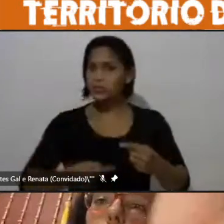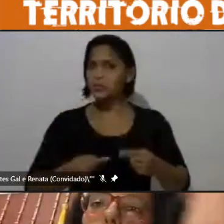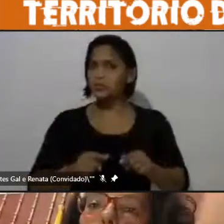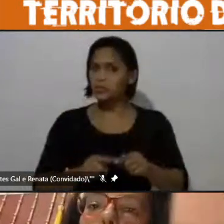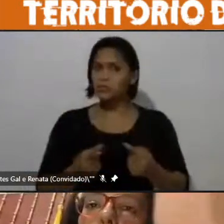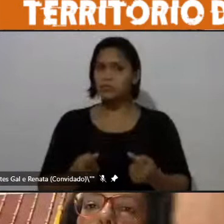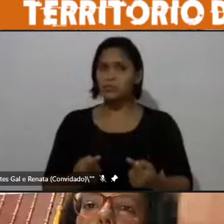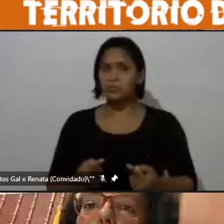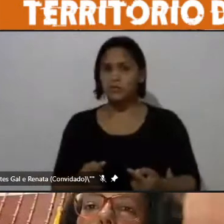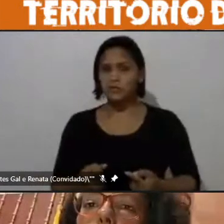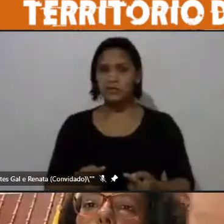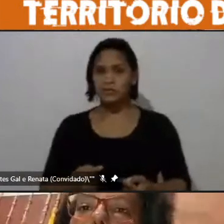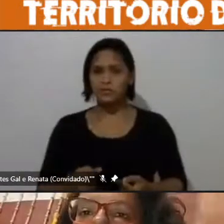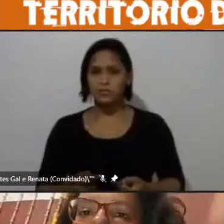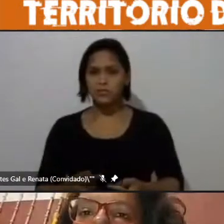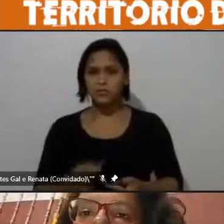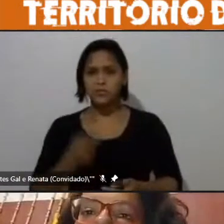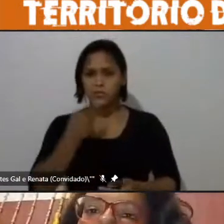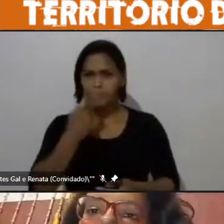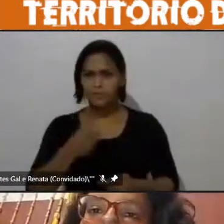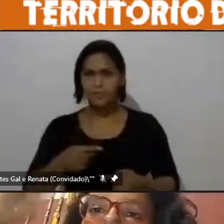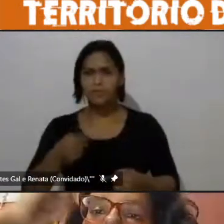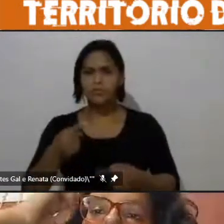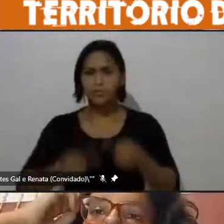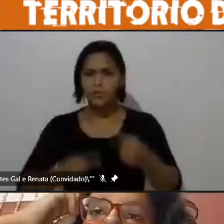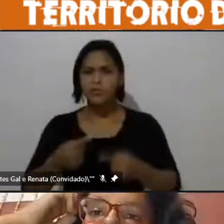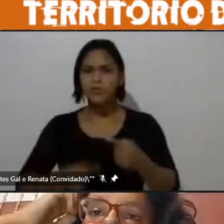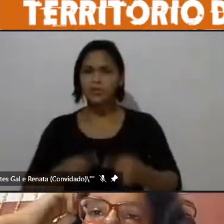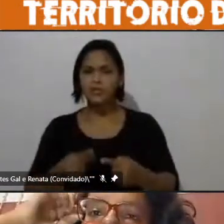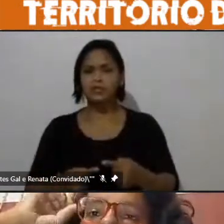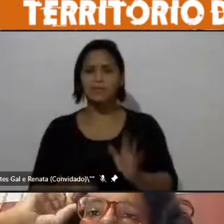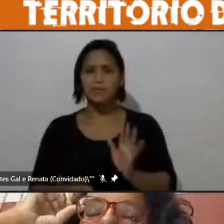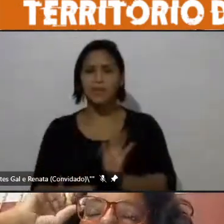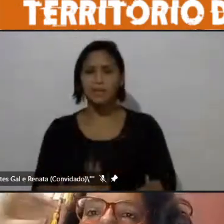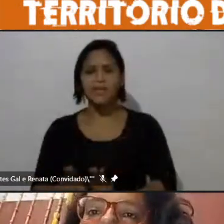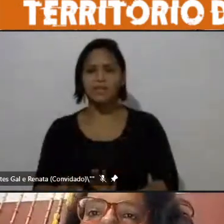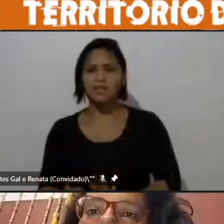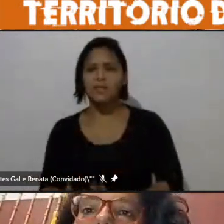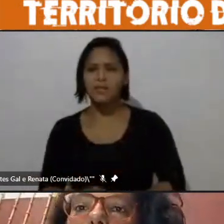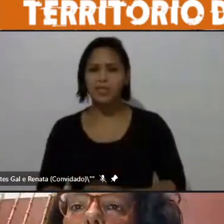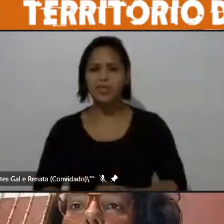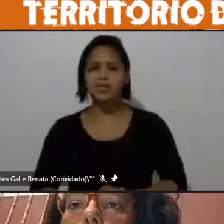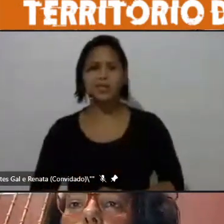repente, desses deuses que descem do norte e que vem